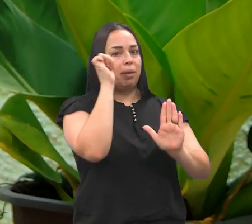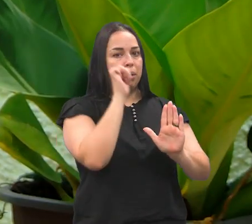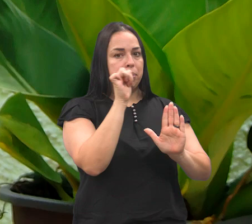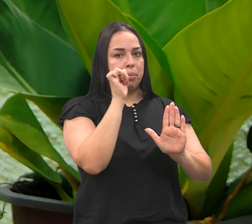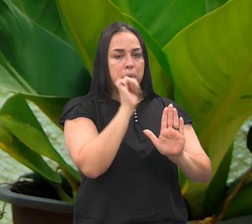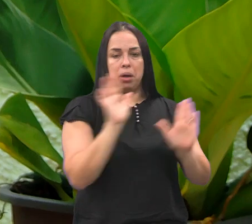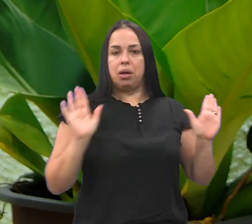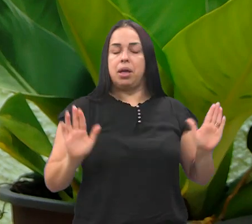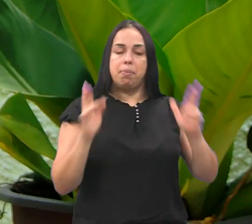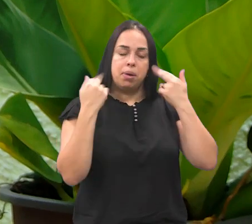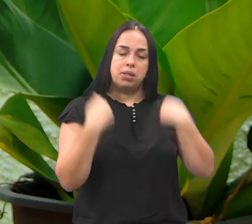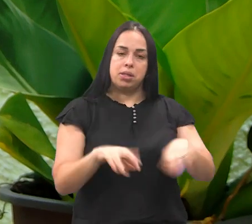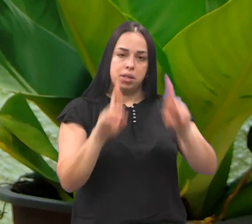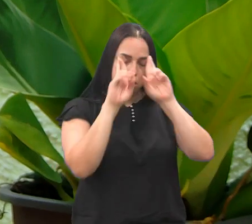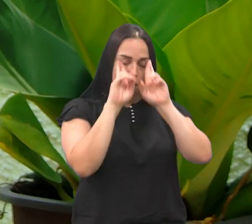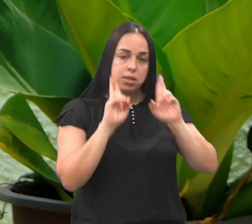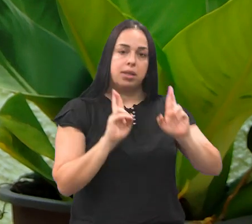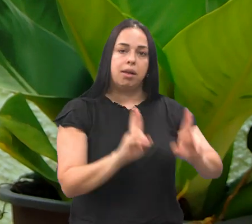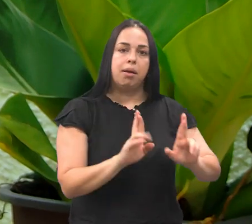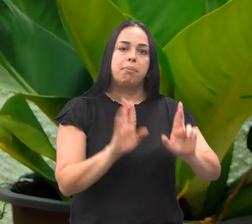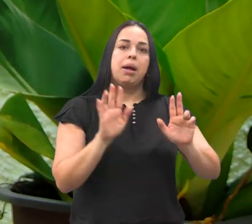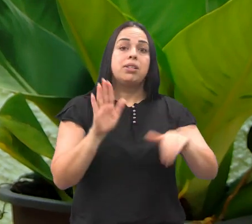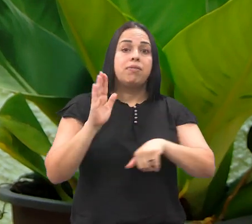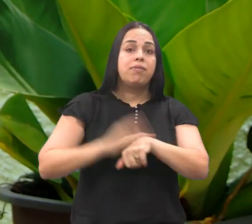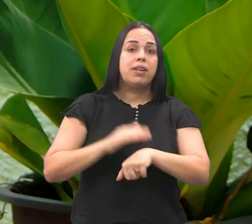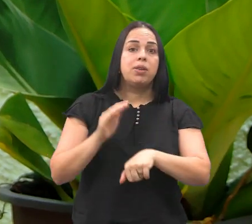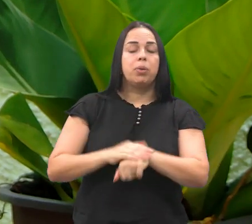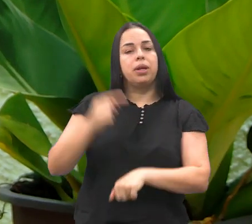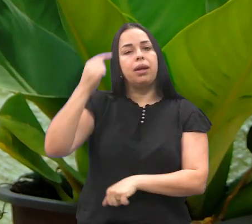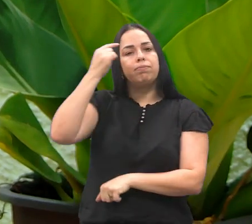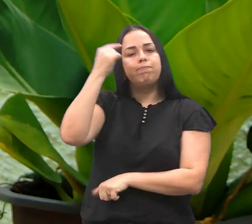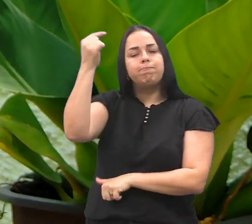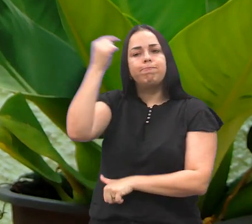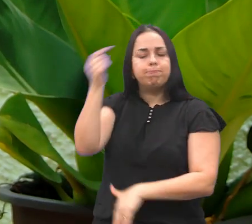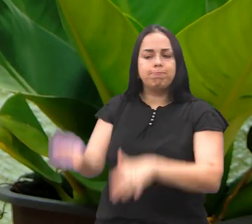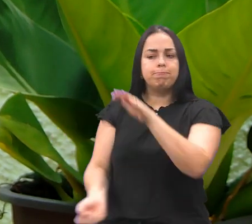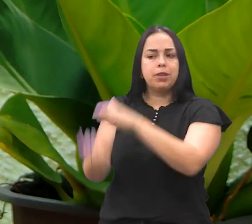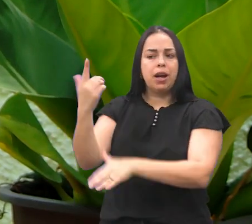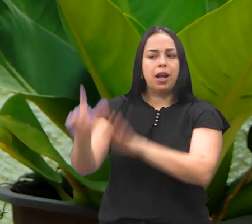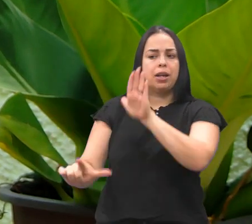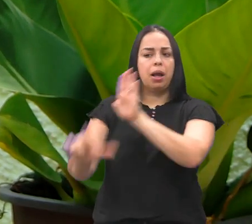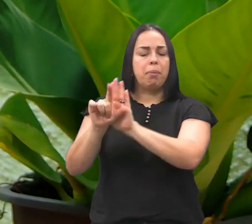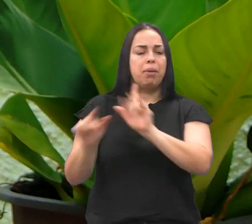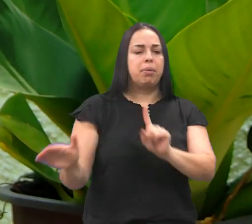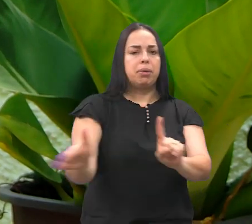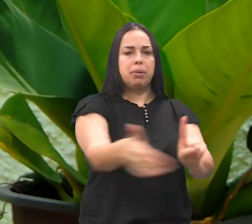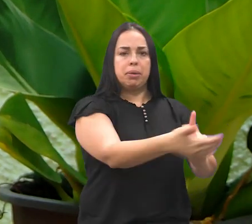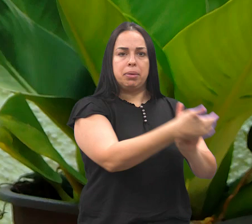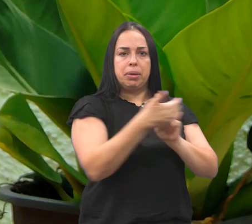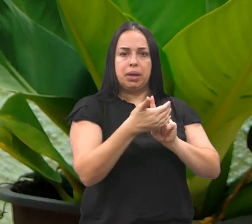uma escolha, isso tem que ser respeitado. O que se deve fazer é pensar em políticas públicas para o